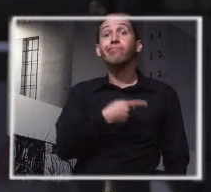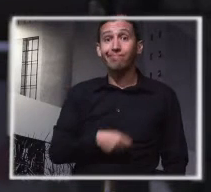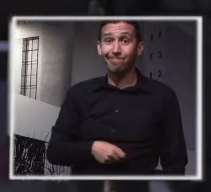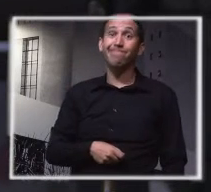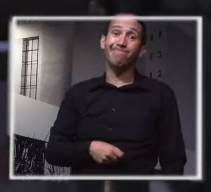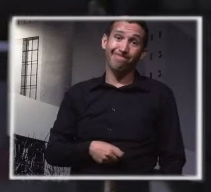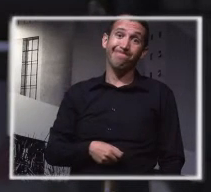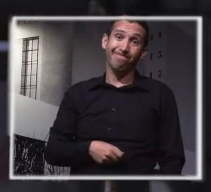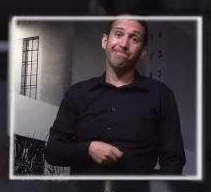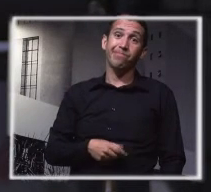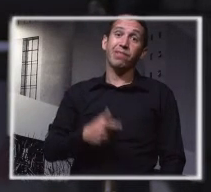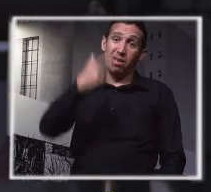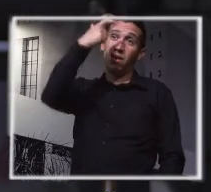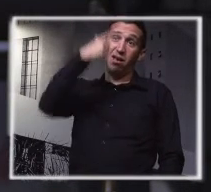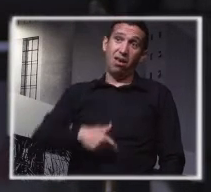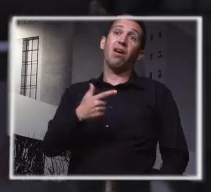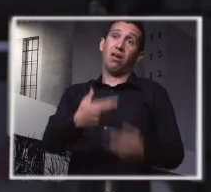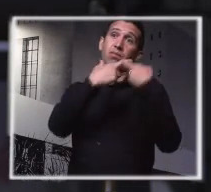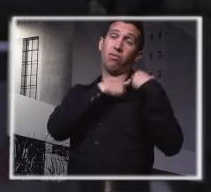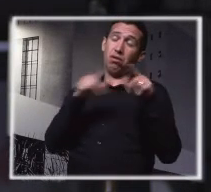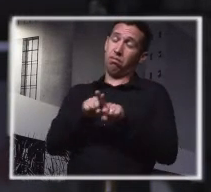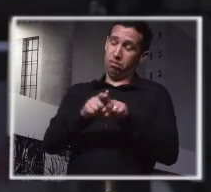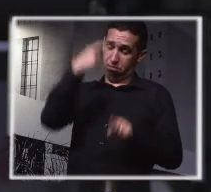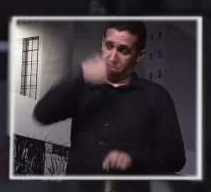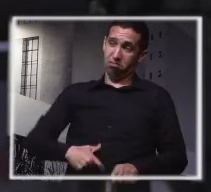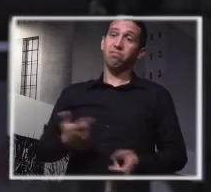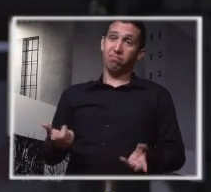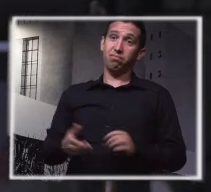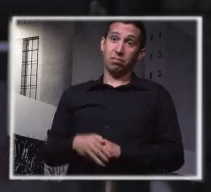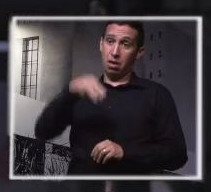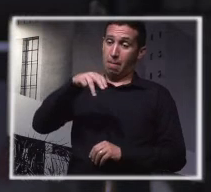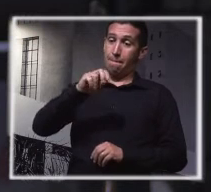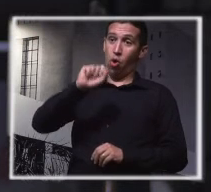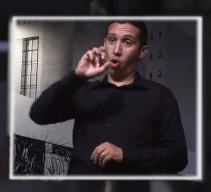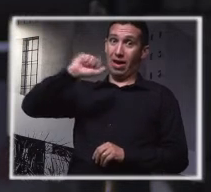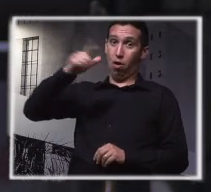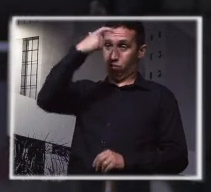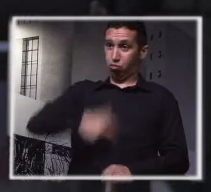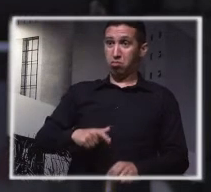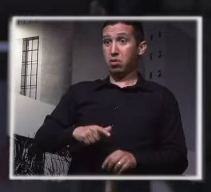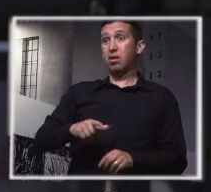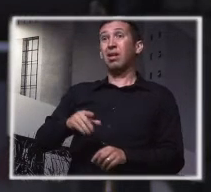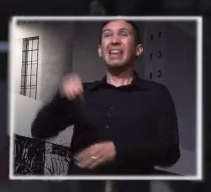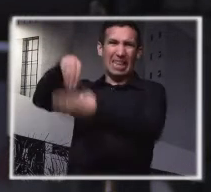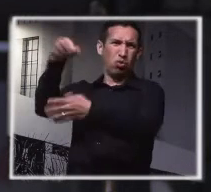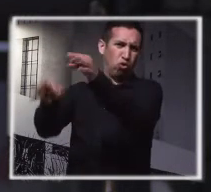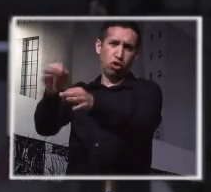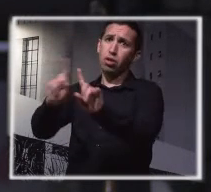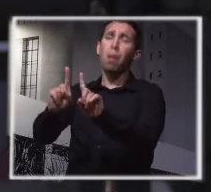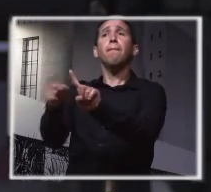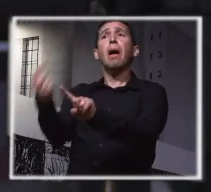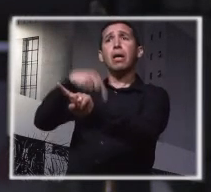deparamos, nós nos tornamos corresponsáveis. Moralmente, talvez. Juridicamente, não, mas